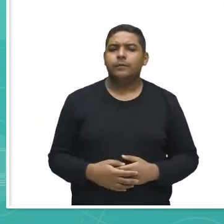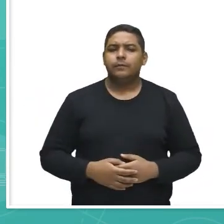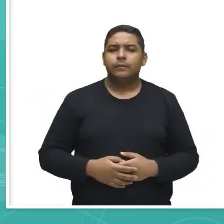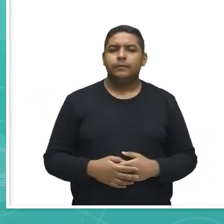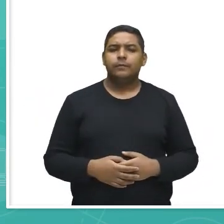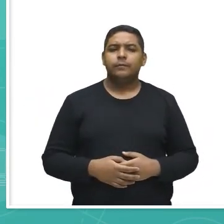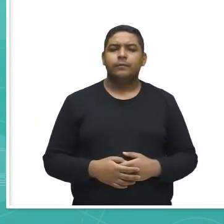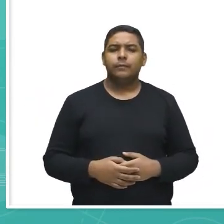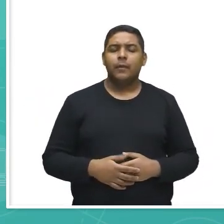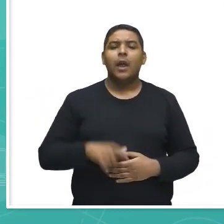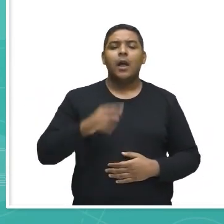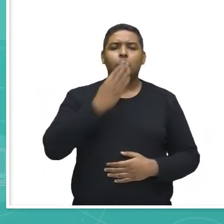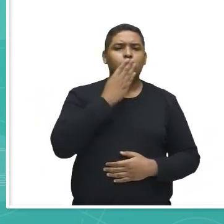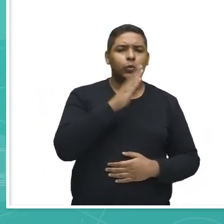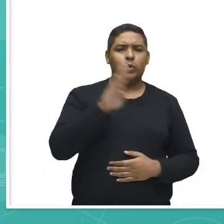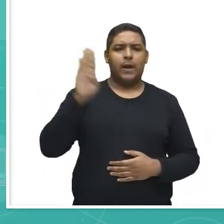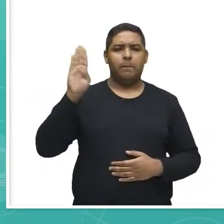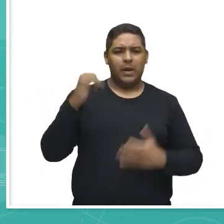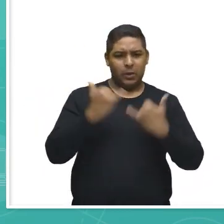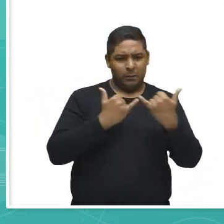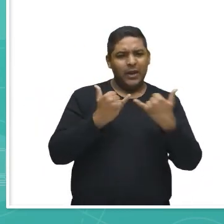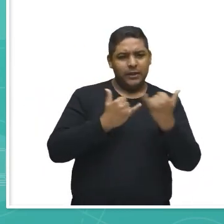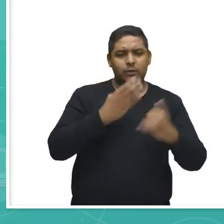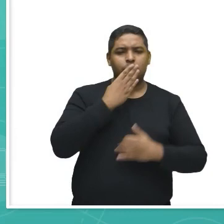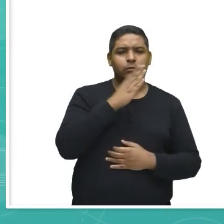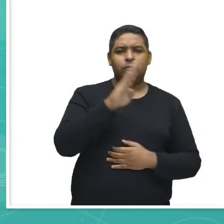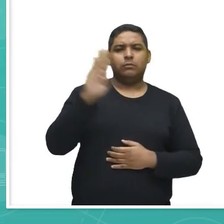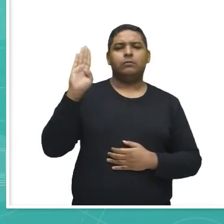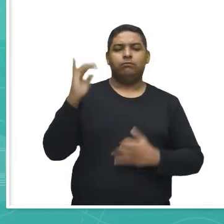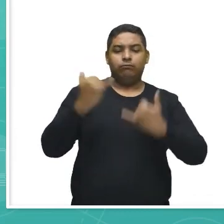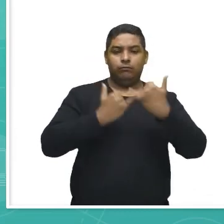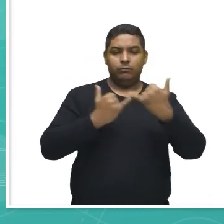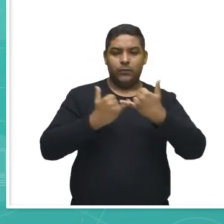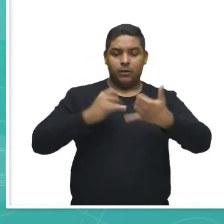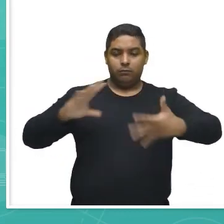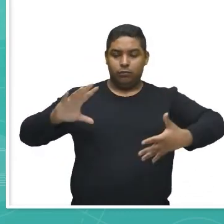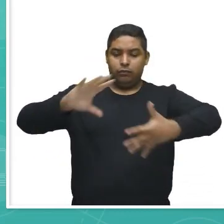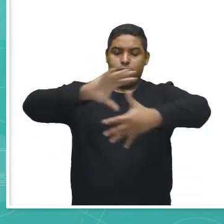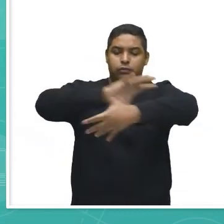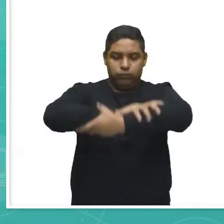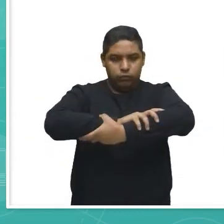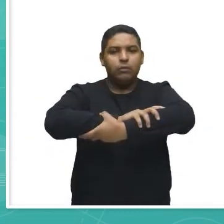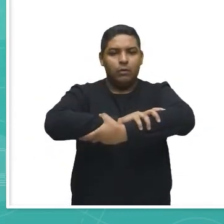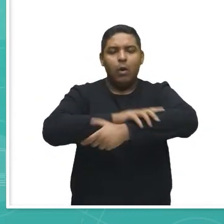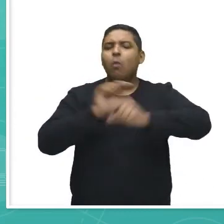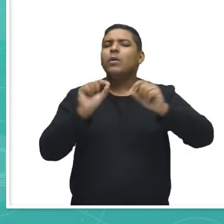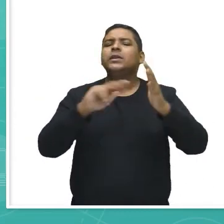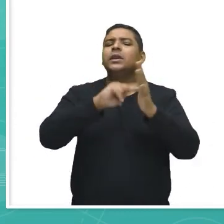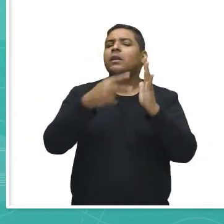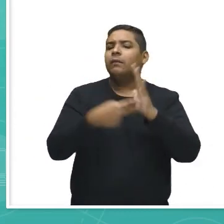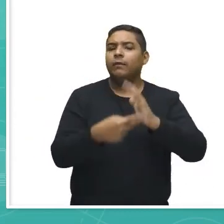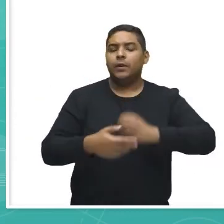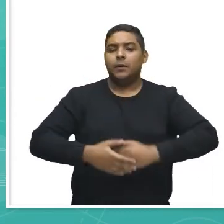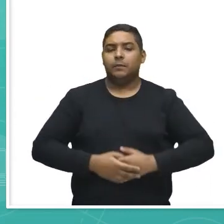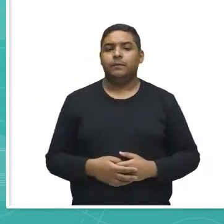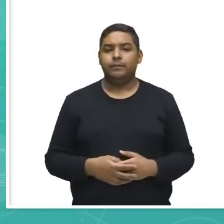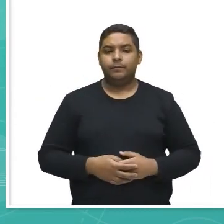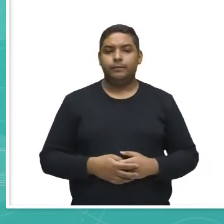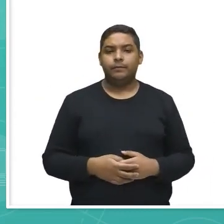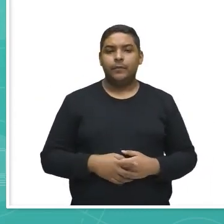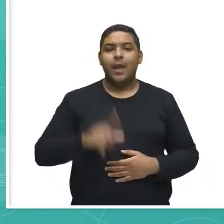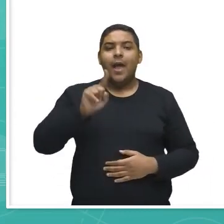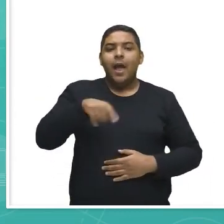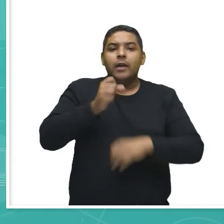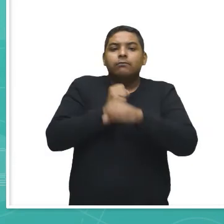praticamente ali um juramento, né, com uma outra pessoa. E o pacto colonial na época era tipo uma